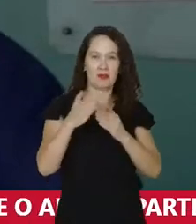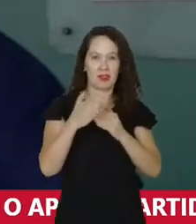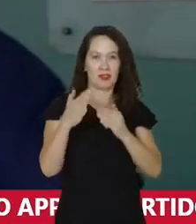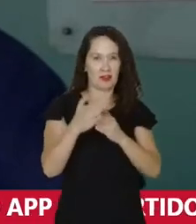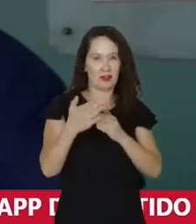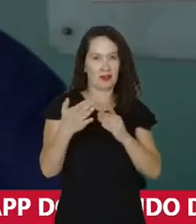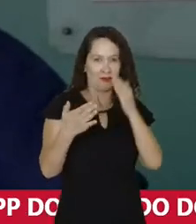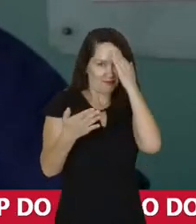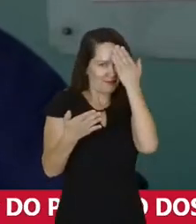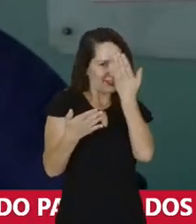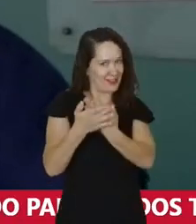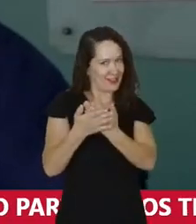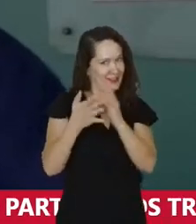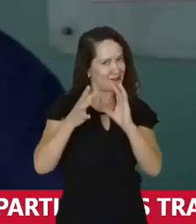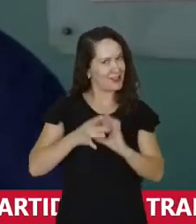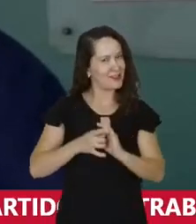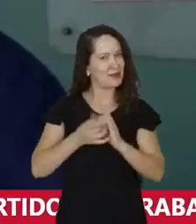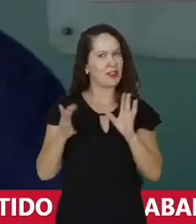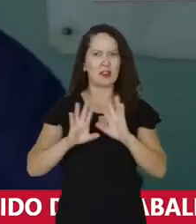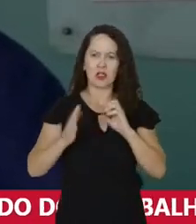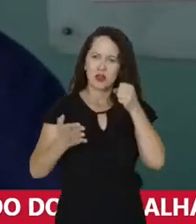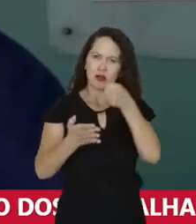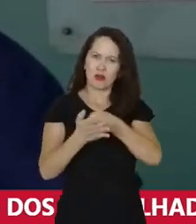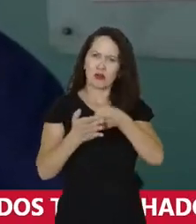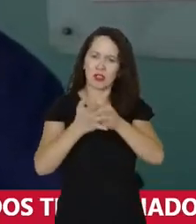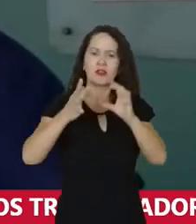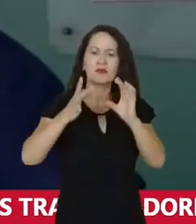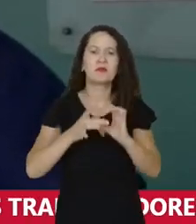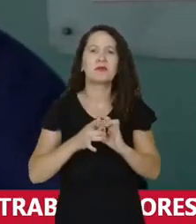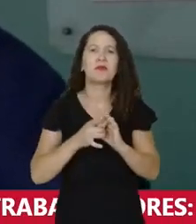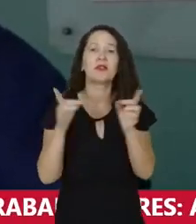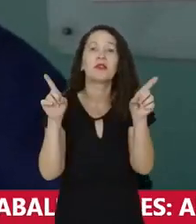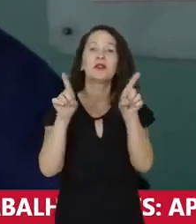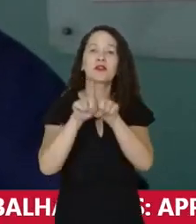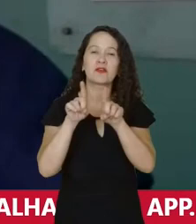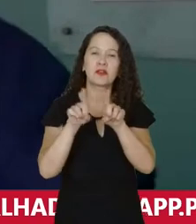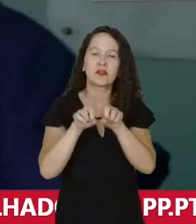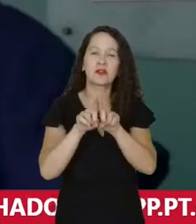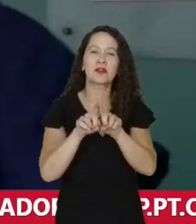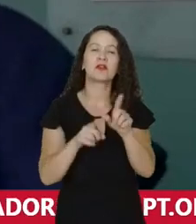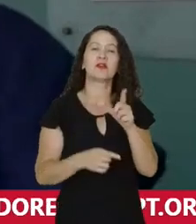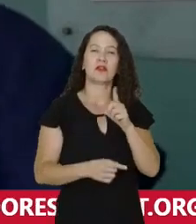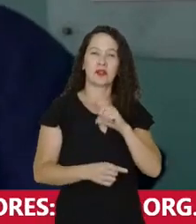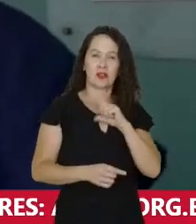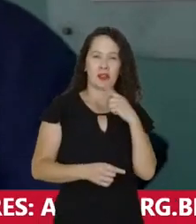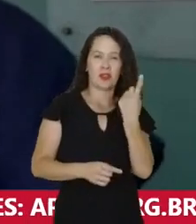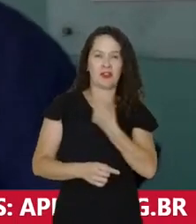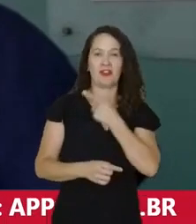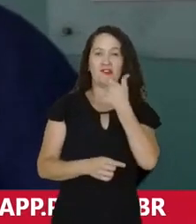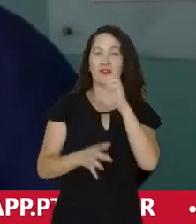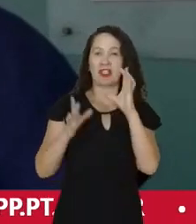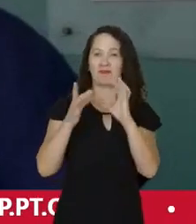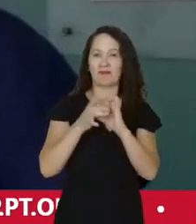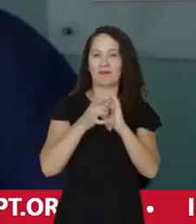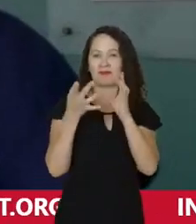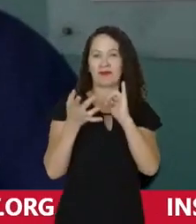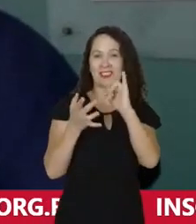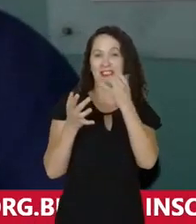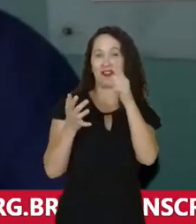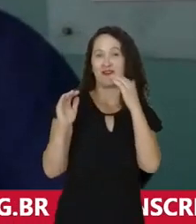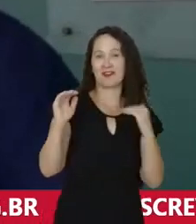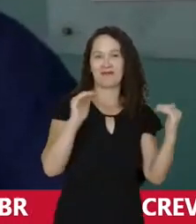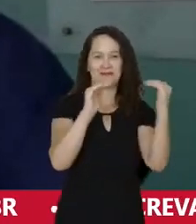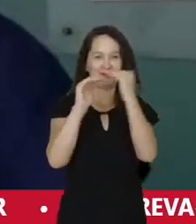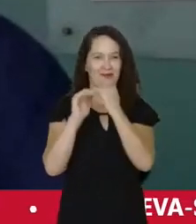compreensão da democracia e lutar realmente por uma democracia real, onde a gente não tem democracia sem